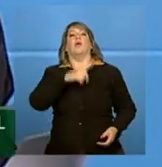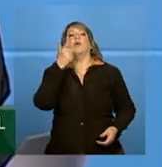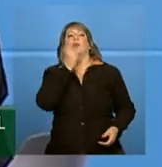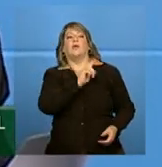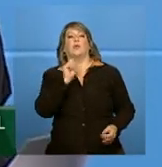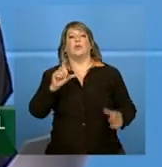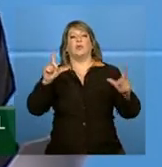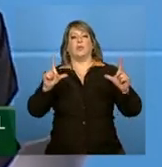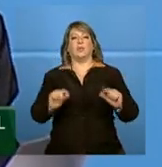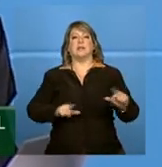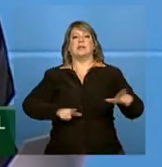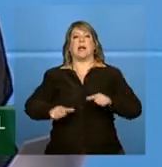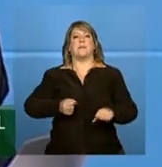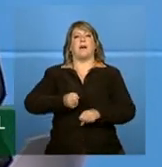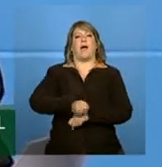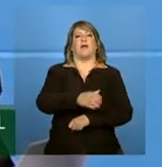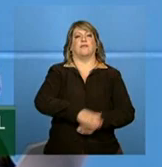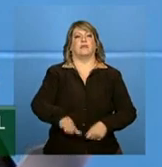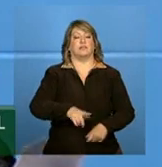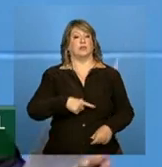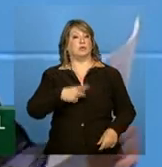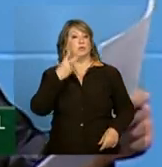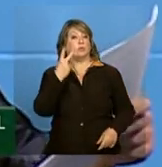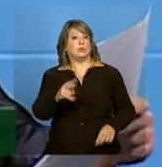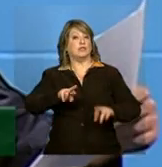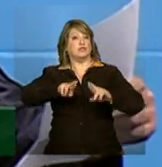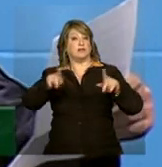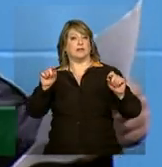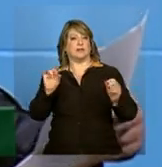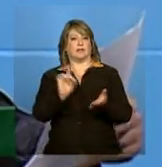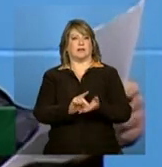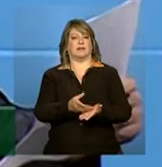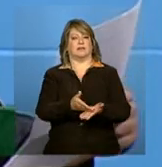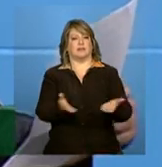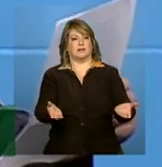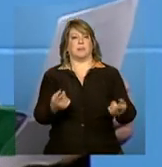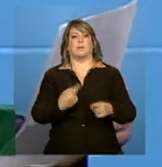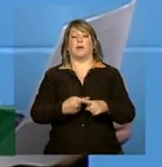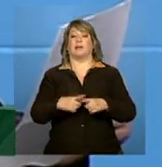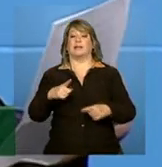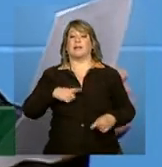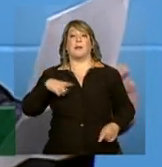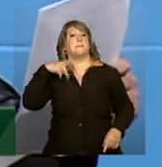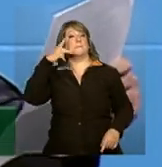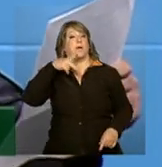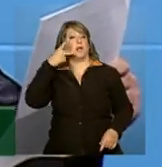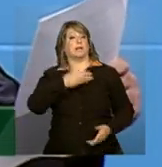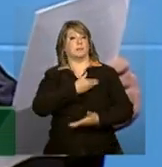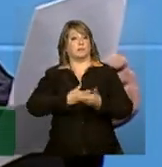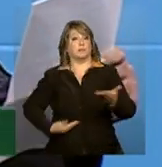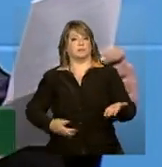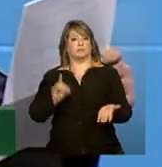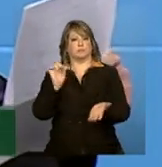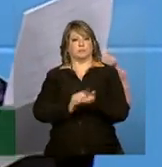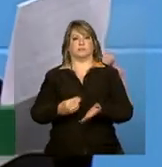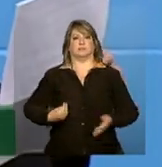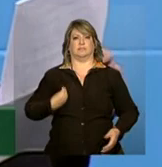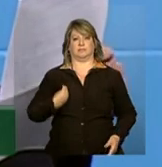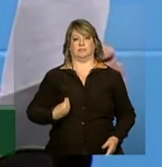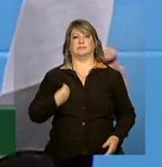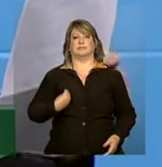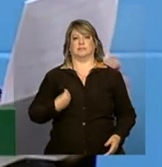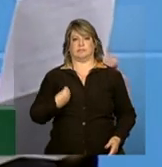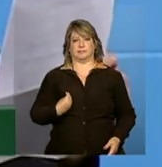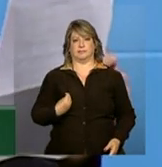redução do trabalho infantil em duas diferentes realidades? Exatamente por ter políticas públicas ativas. Sem